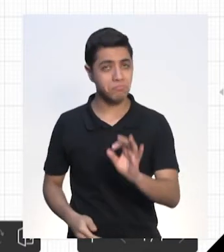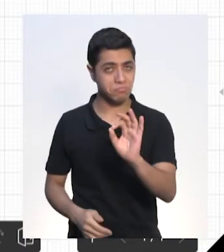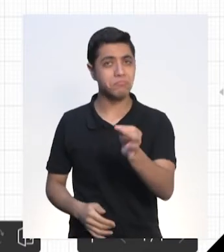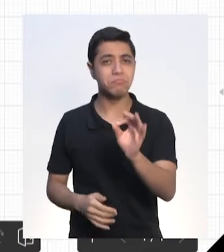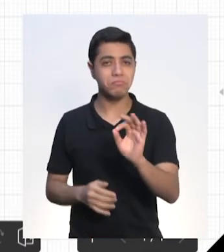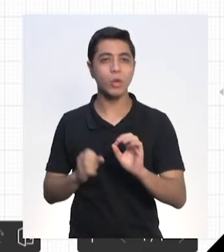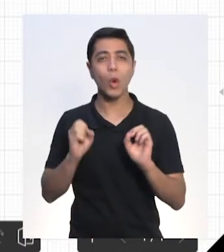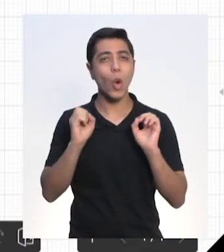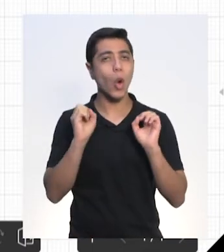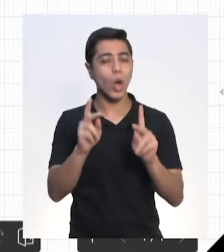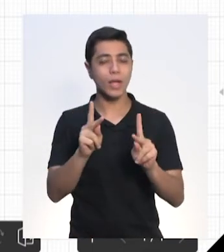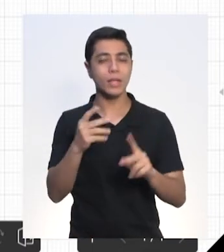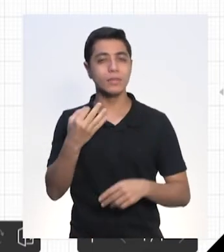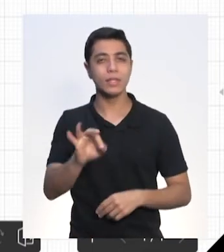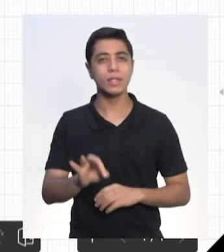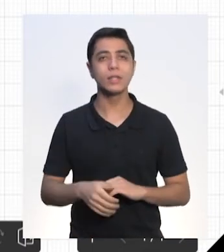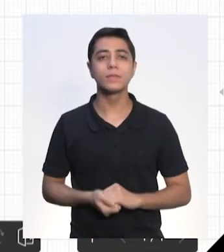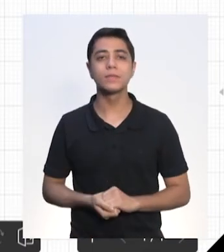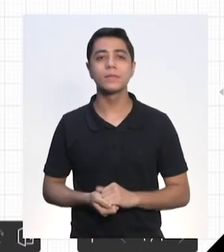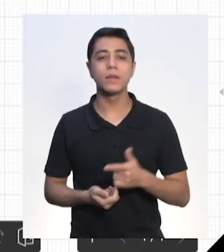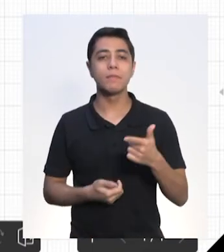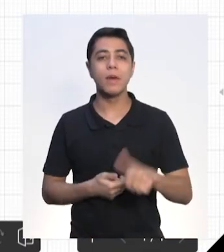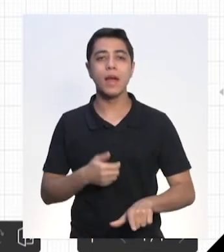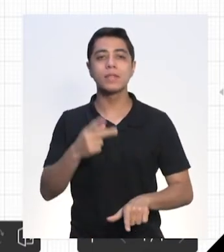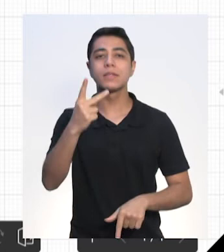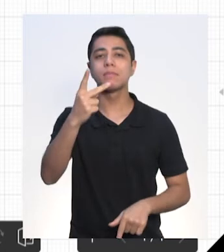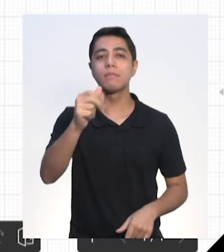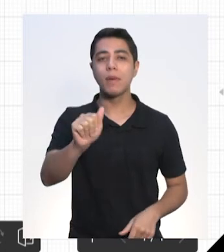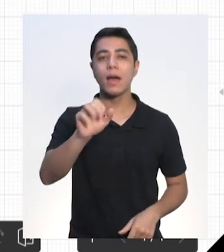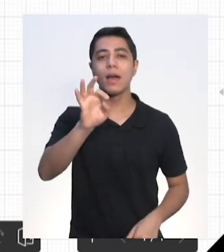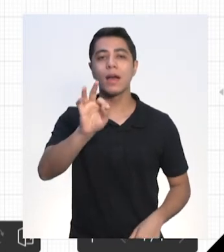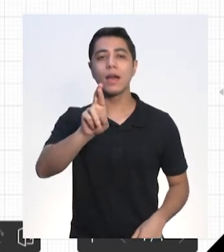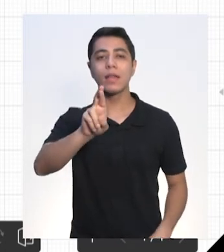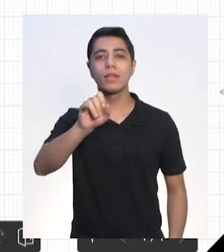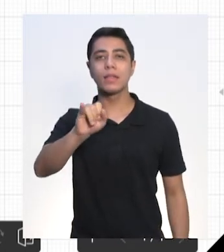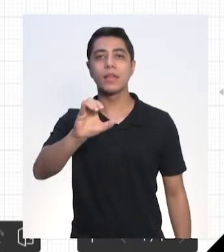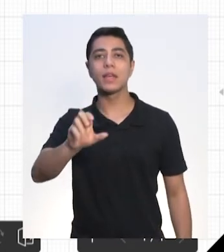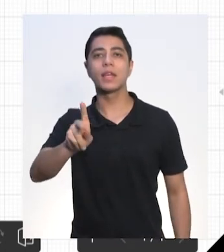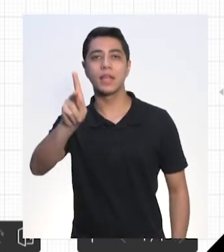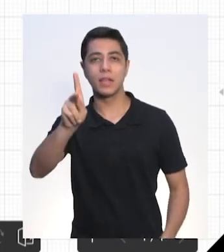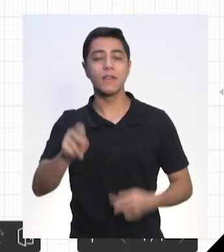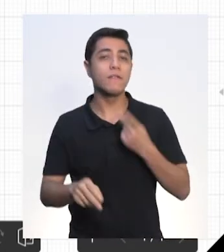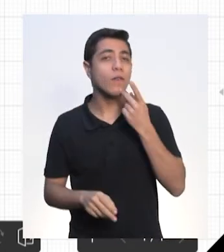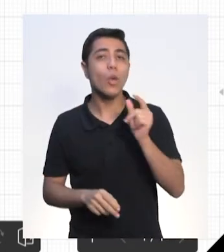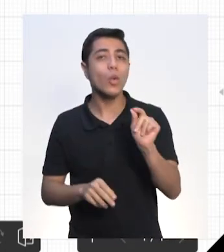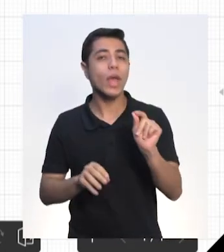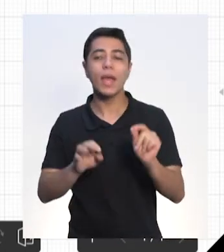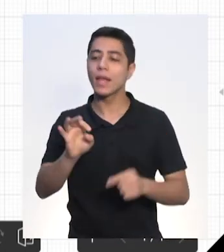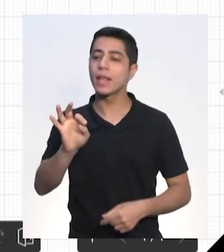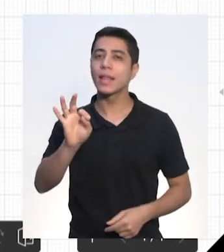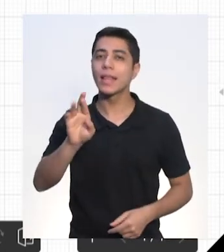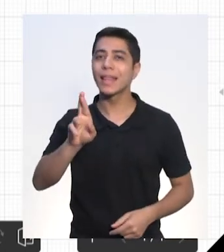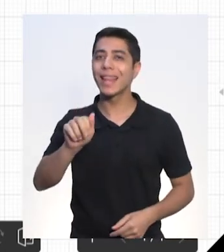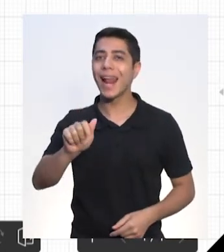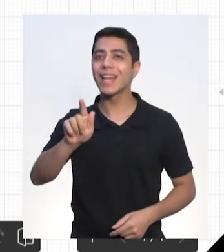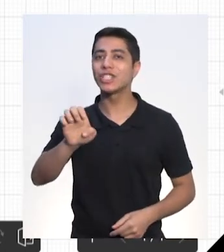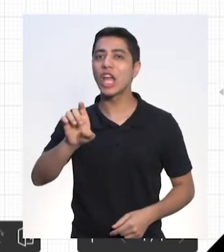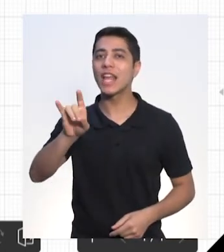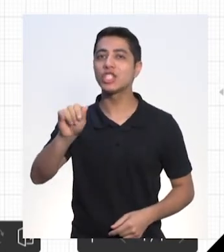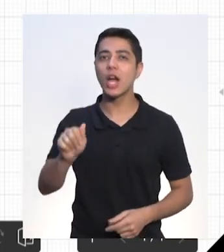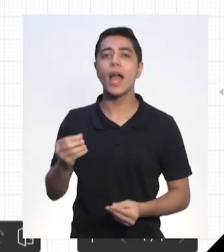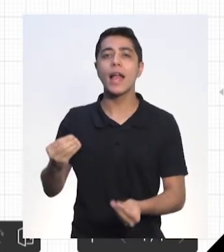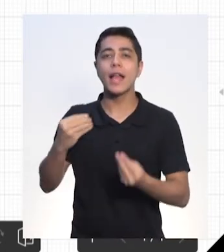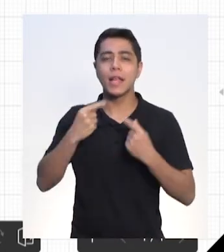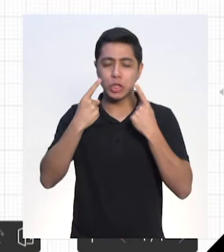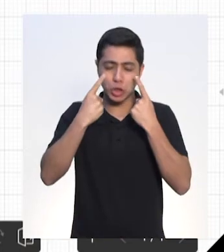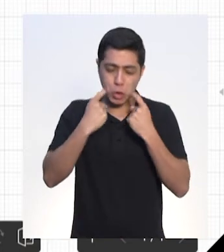mas basicamente é isso. O Patrick continua participando, ele diz que a tragédia é para fazer chorar. Está certinho também, Patrick. Mais ou menos